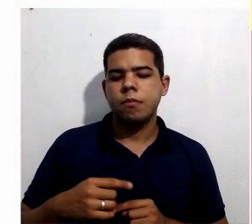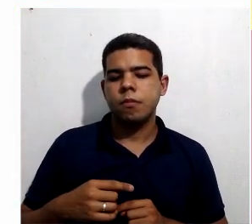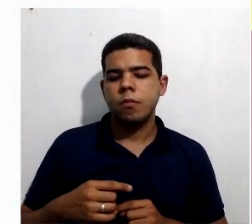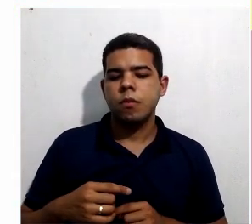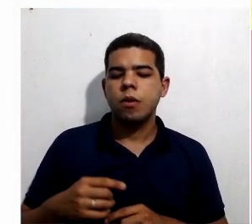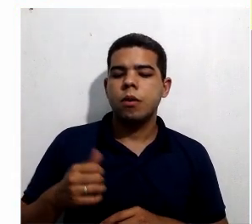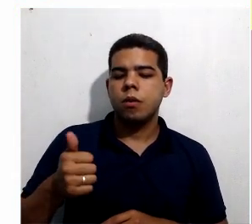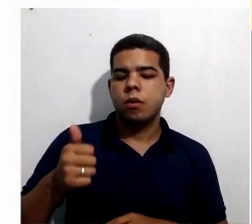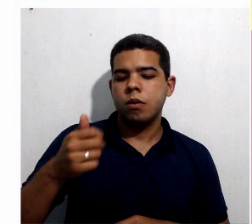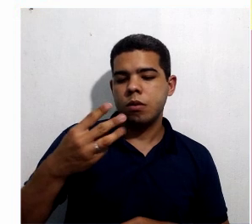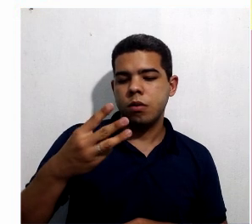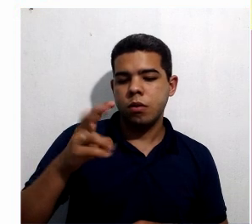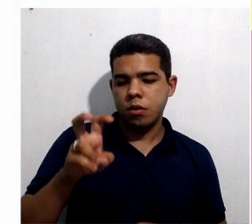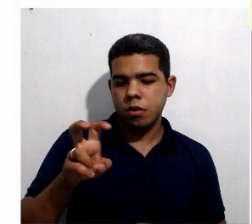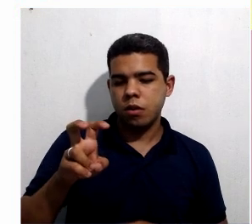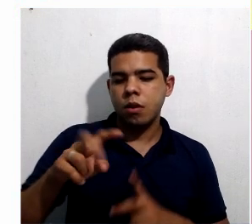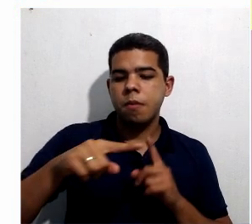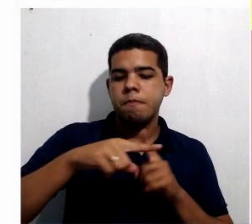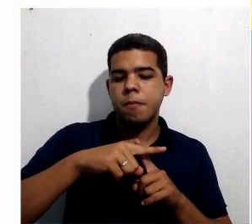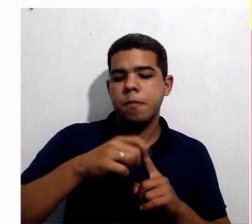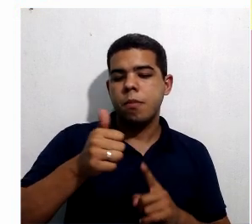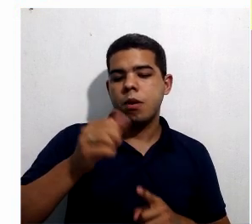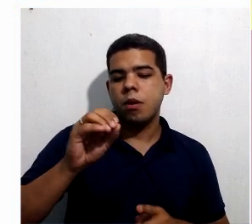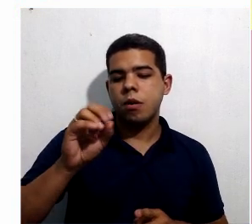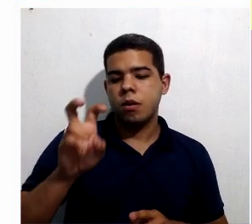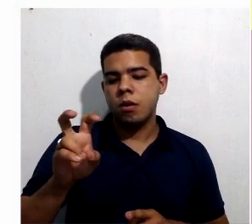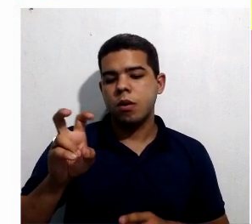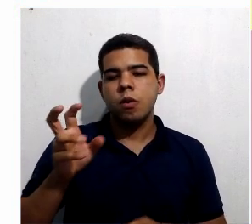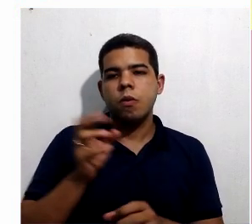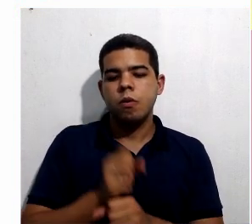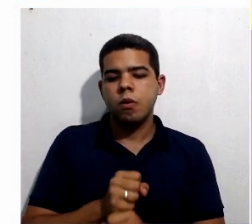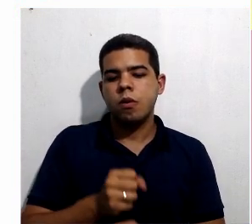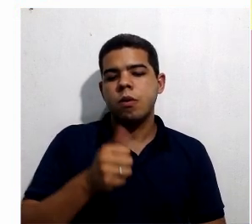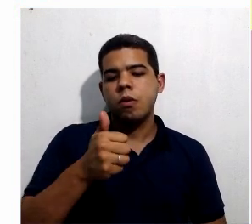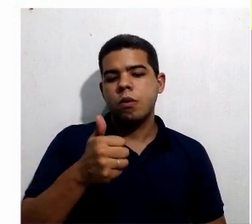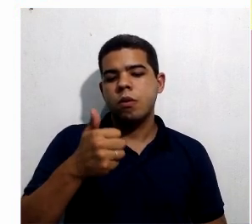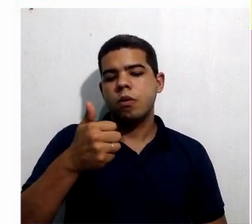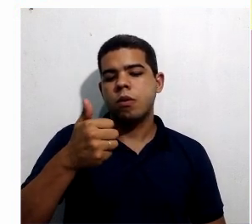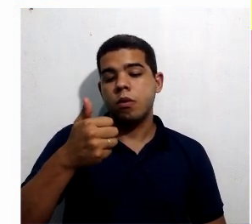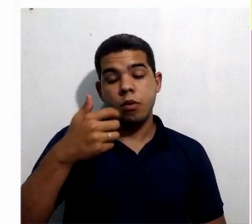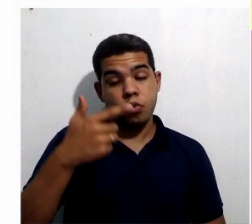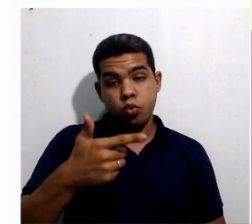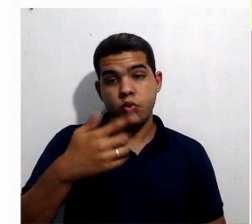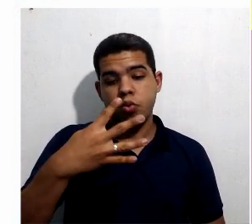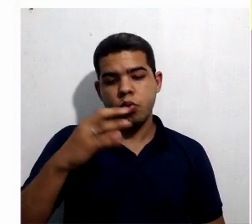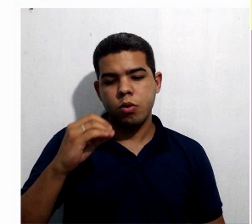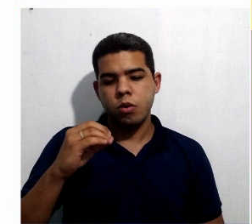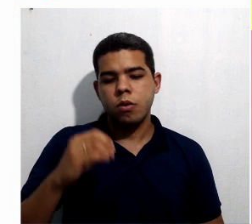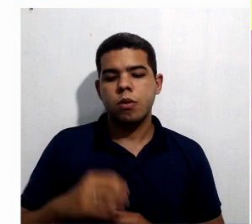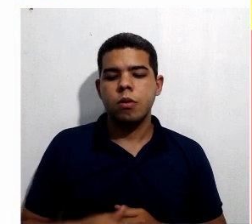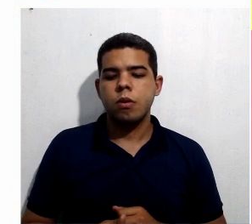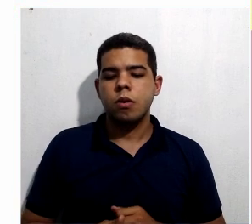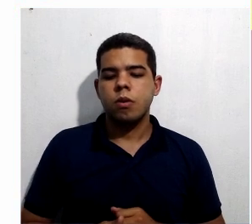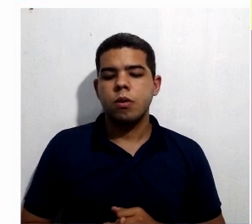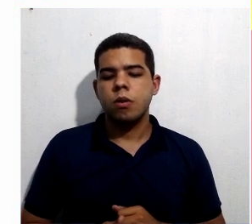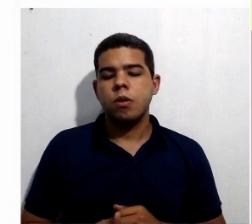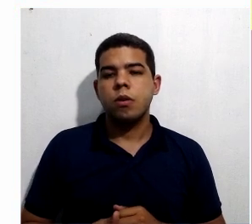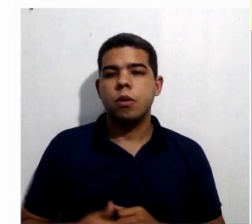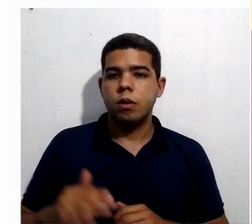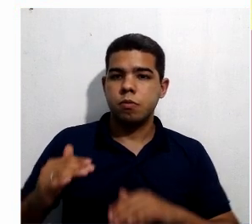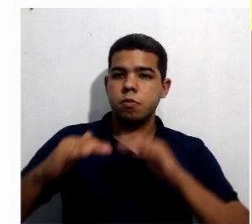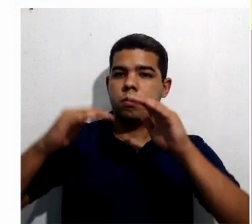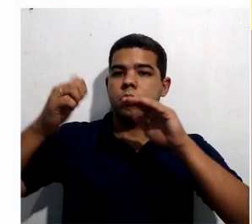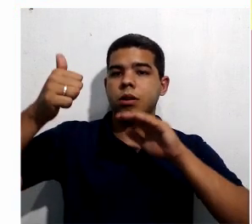15, 135, mais o 105, chegando a 240. Então, quem mora